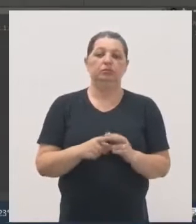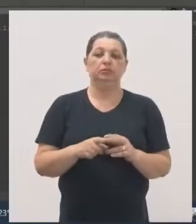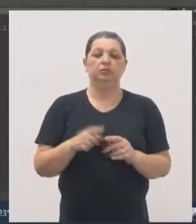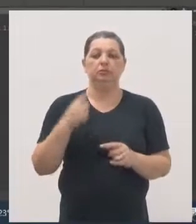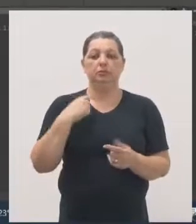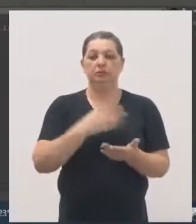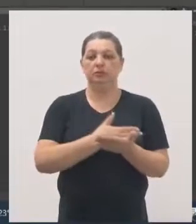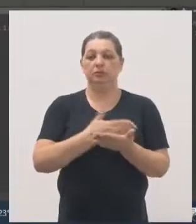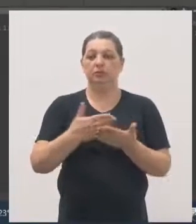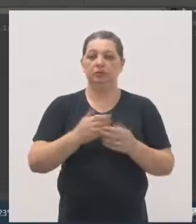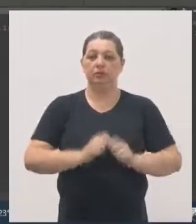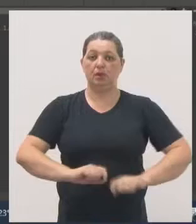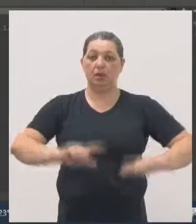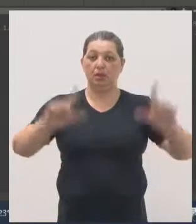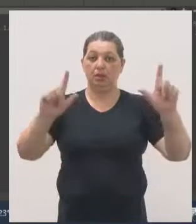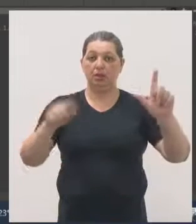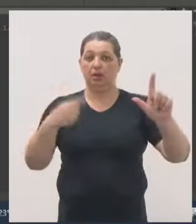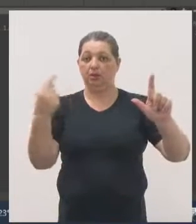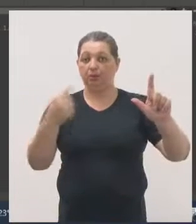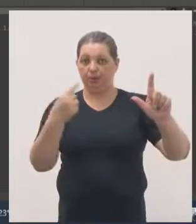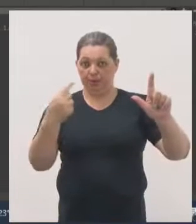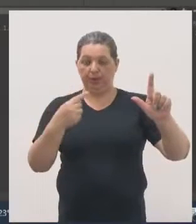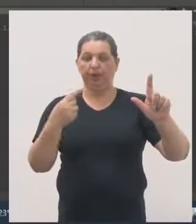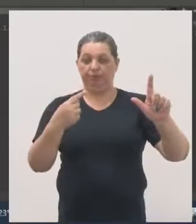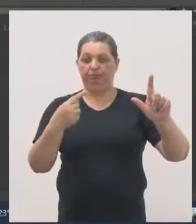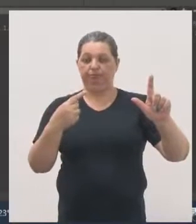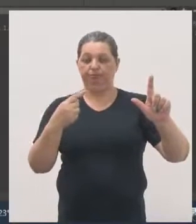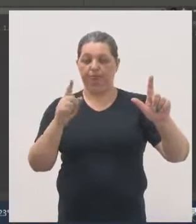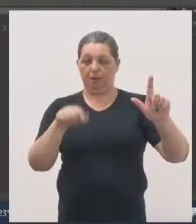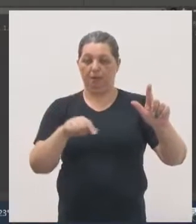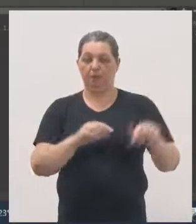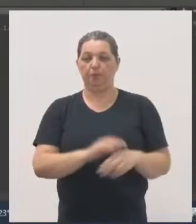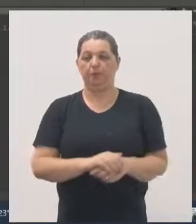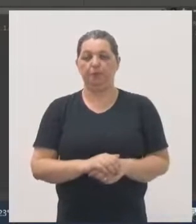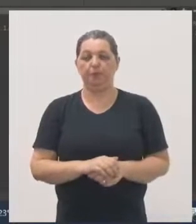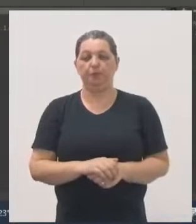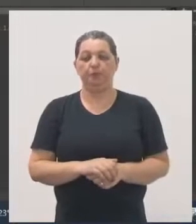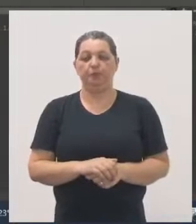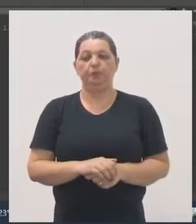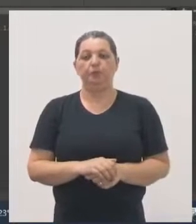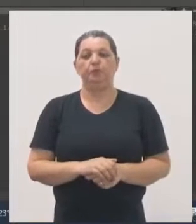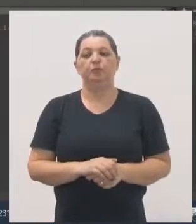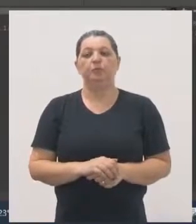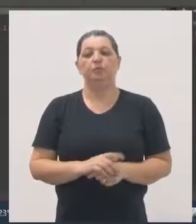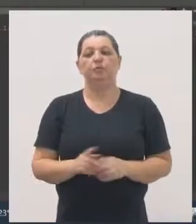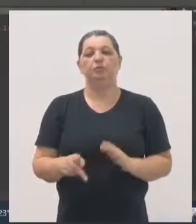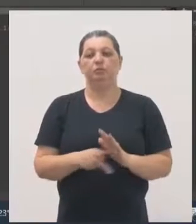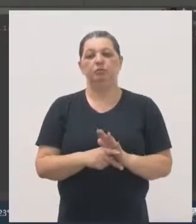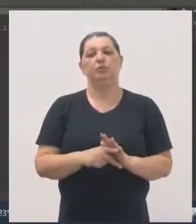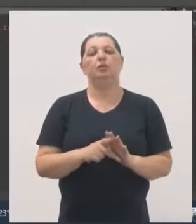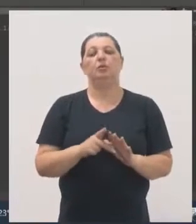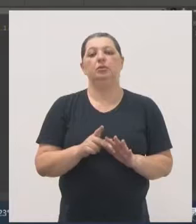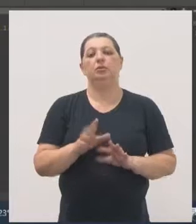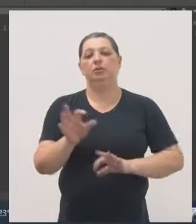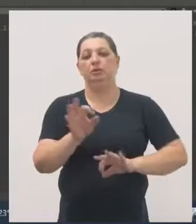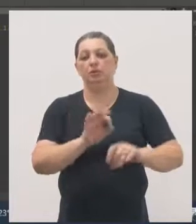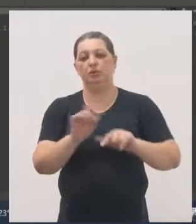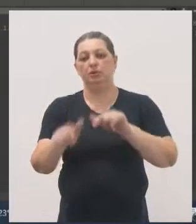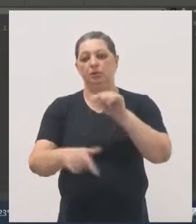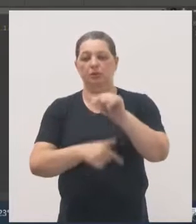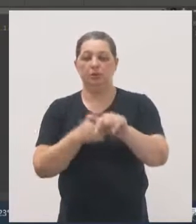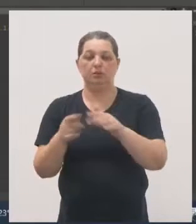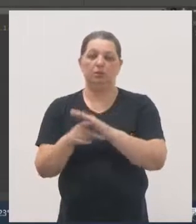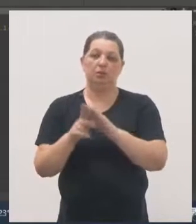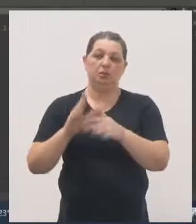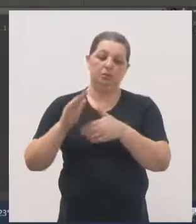tela inicial do Reaper. Essa aqui é a tela que a gente vai trabalhar durante toda a produção do